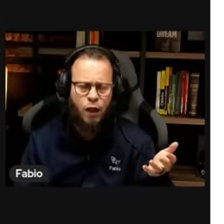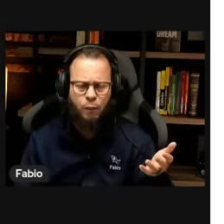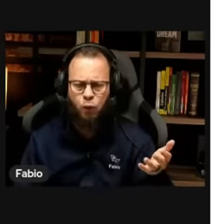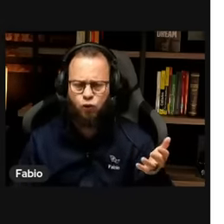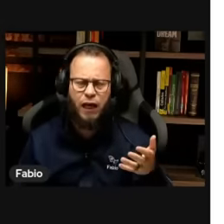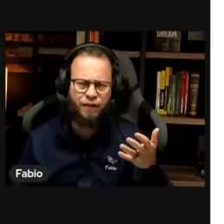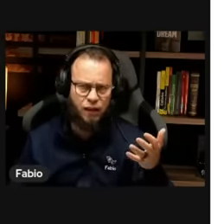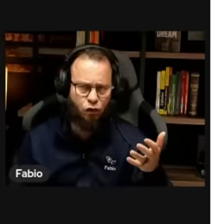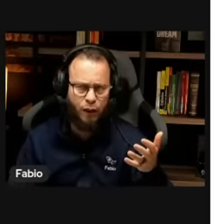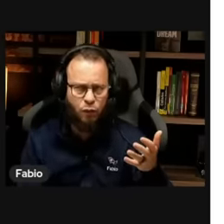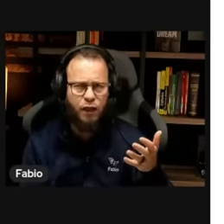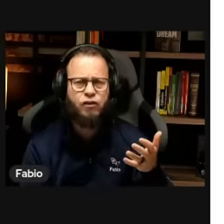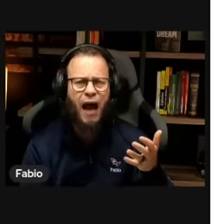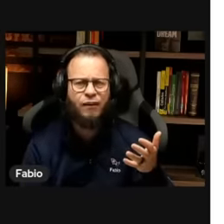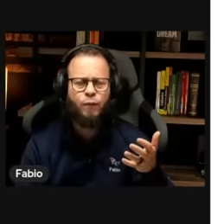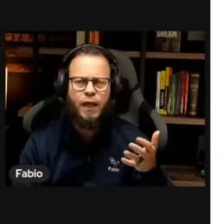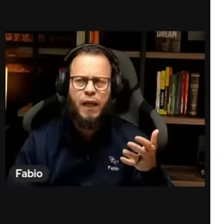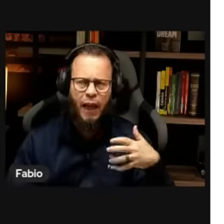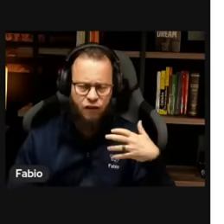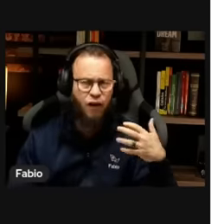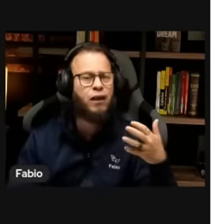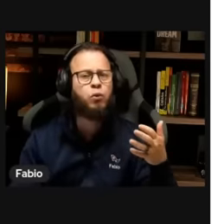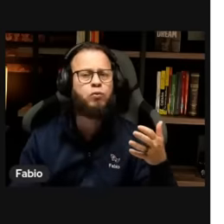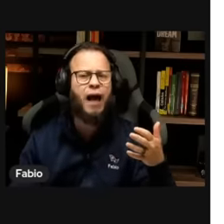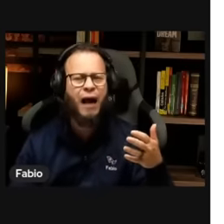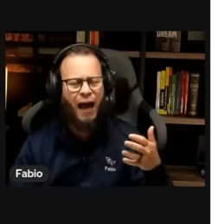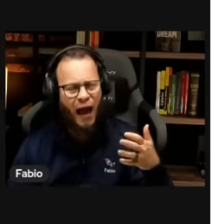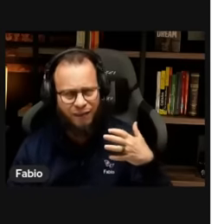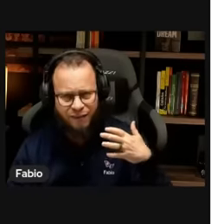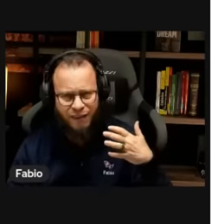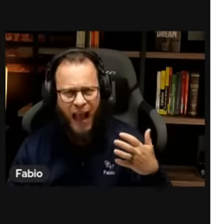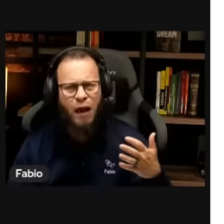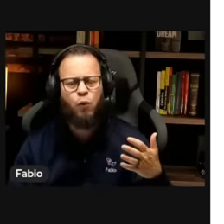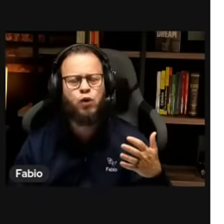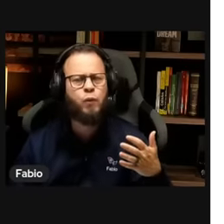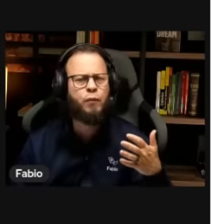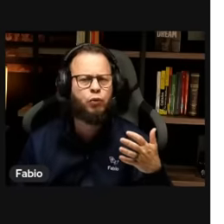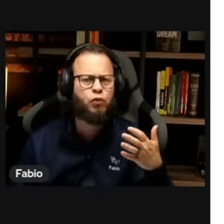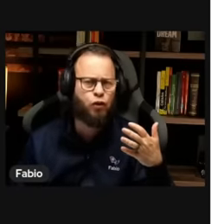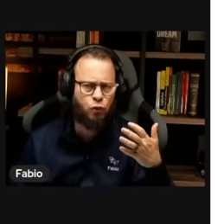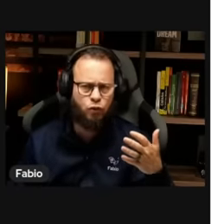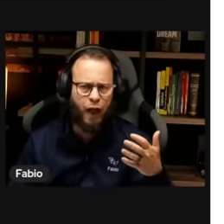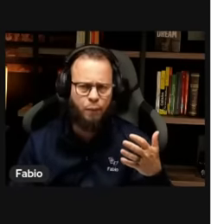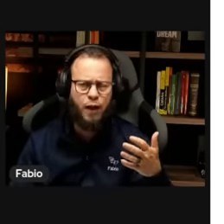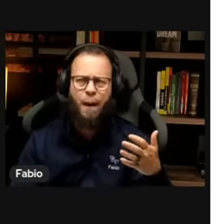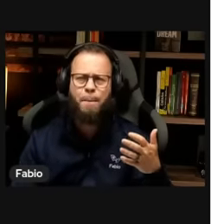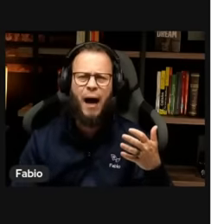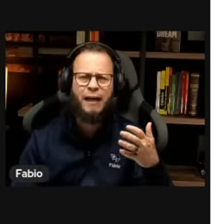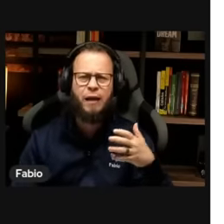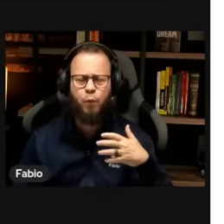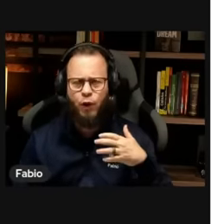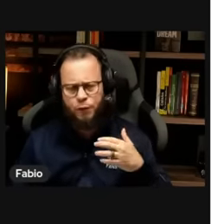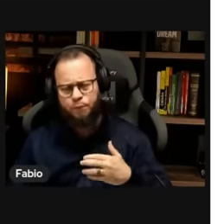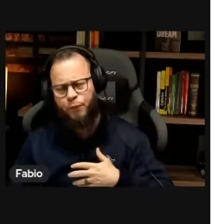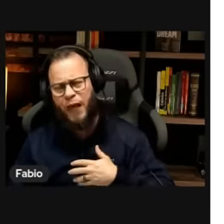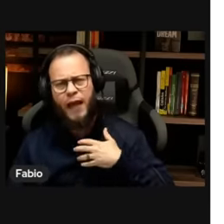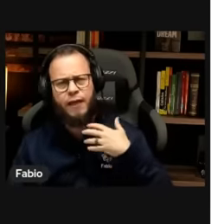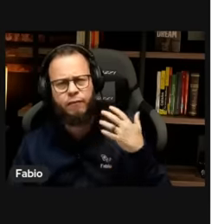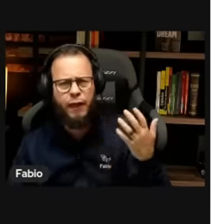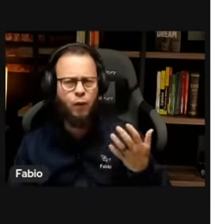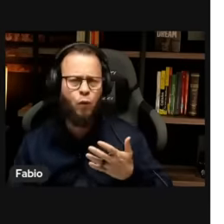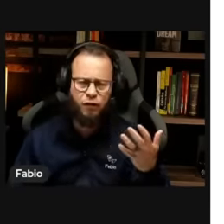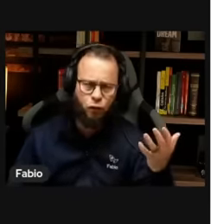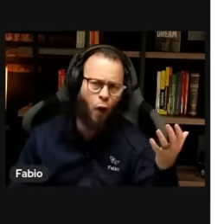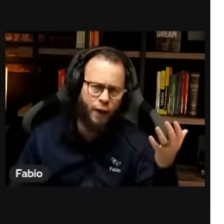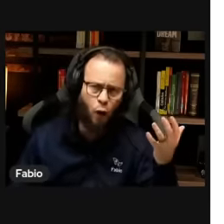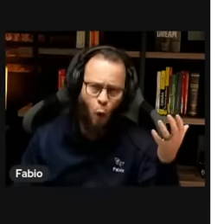coisa. Bolsonaro vai se tornar um candidato, ele vai lutar até o último minuto do segundo tempo, para depois ele